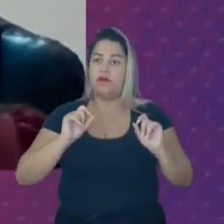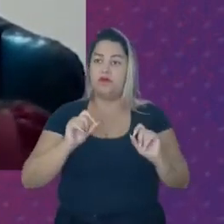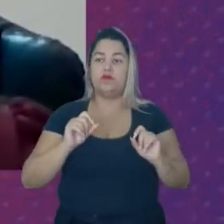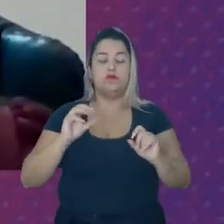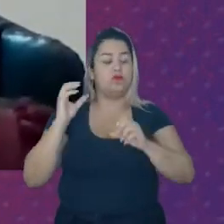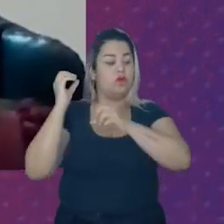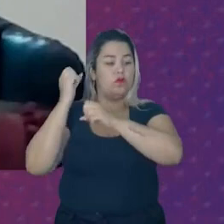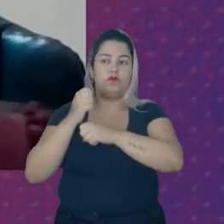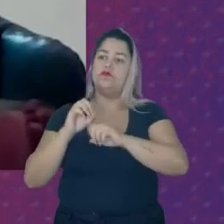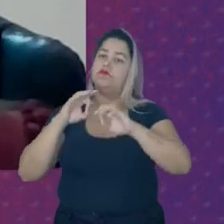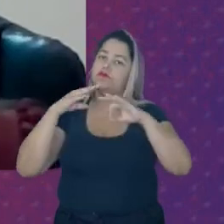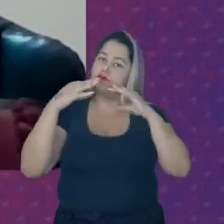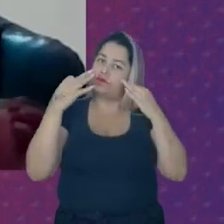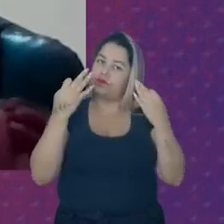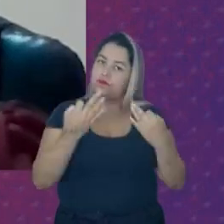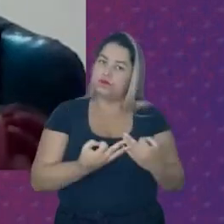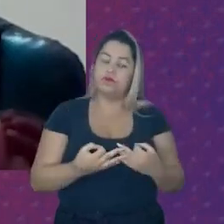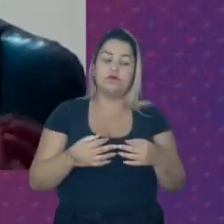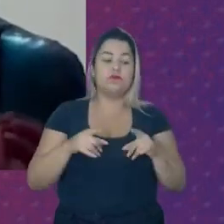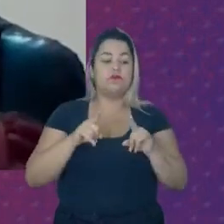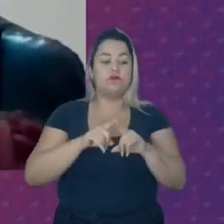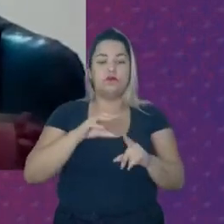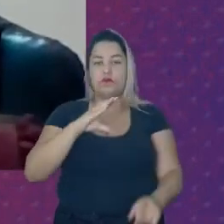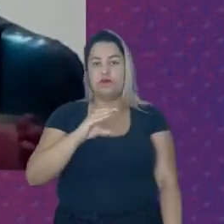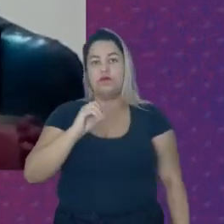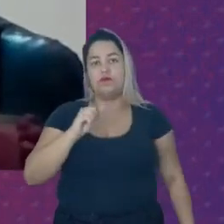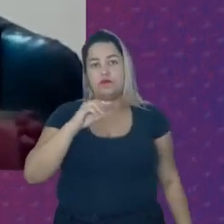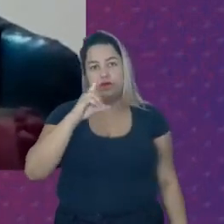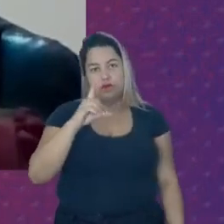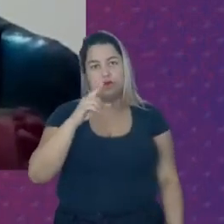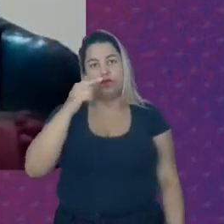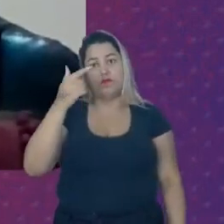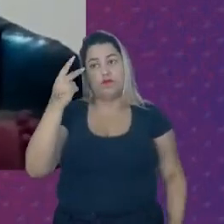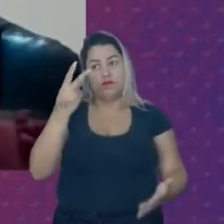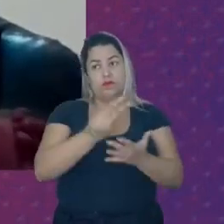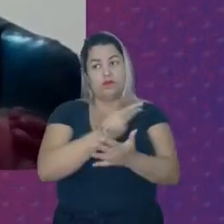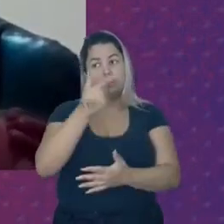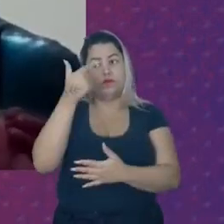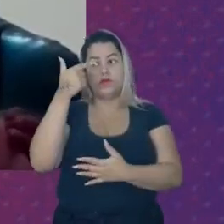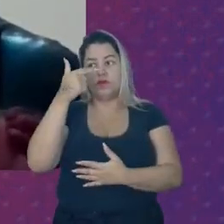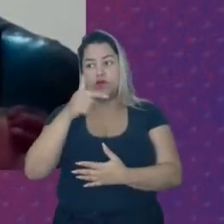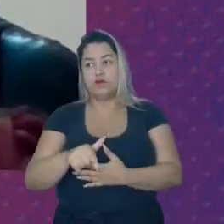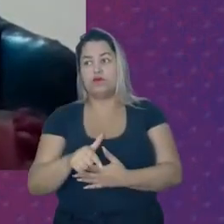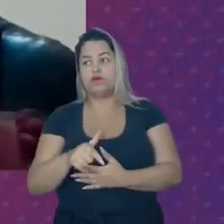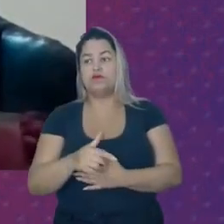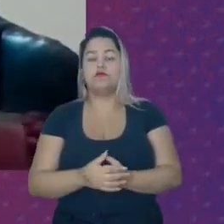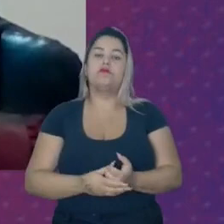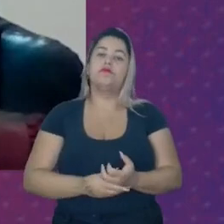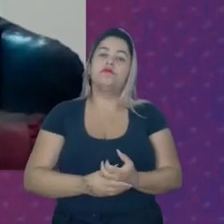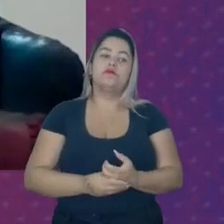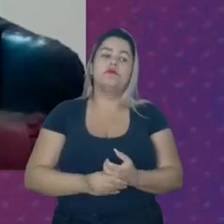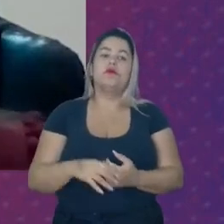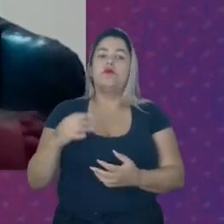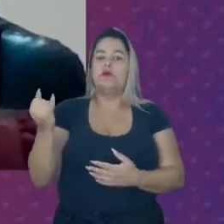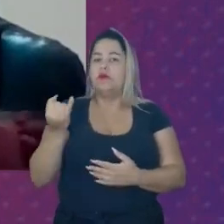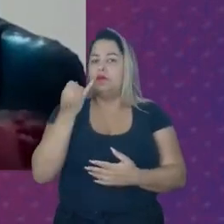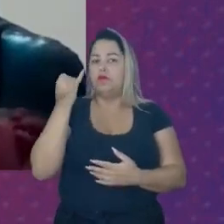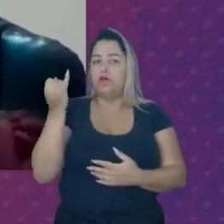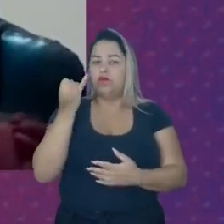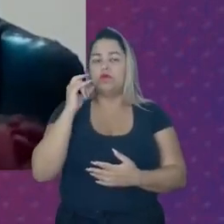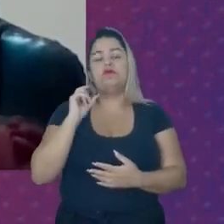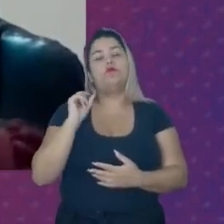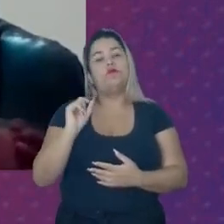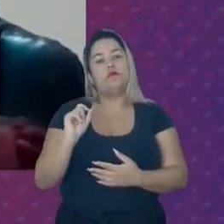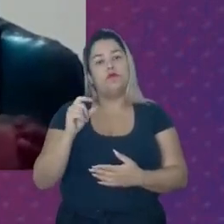Família, nessa retomada também do cadastro único, isso vem novamente. E se faz, assim, importantíssimo,